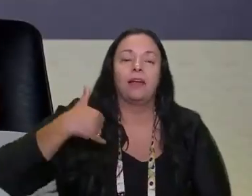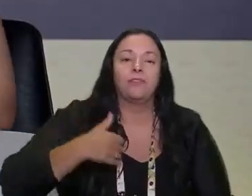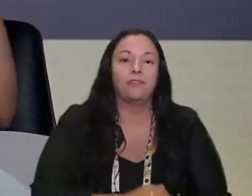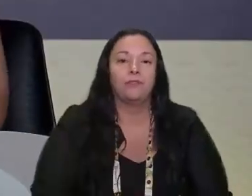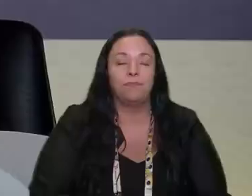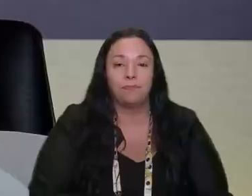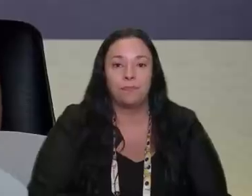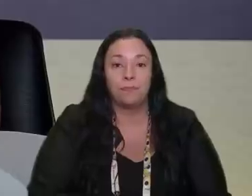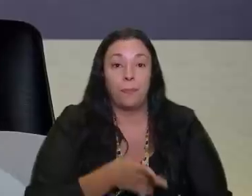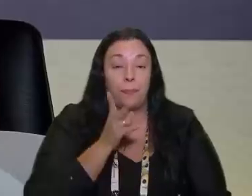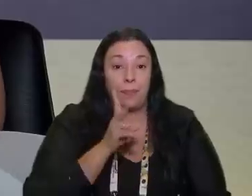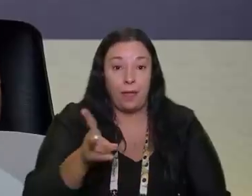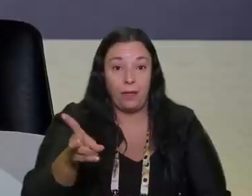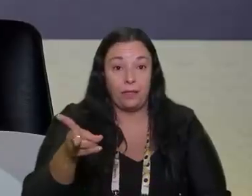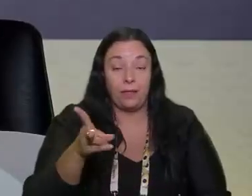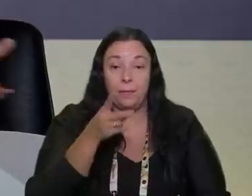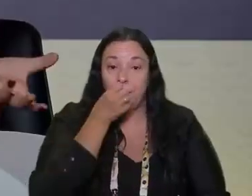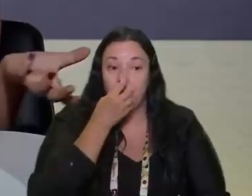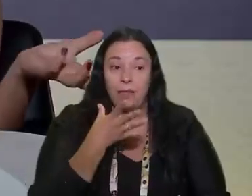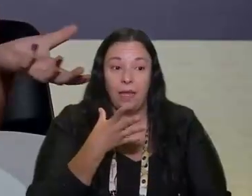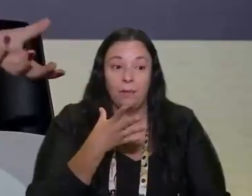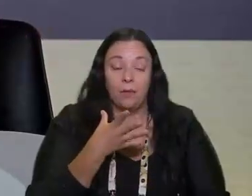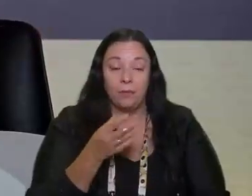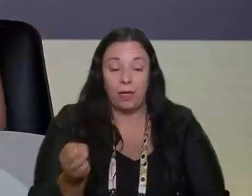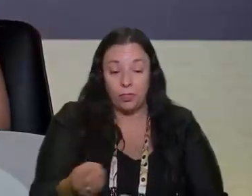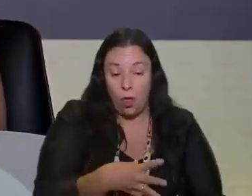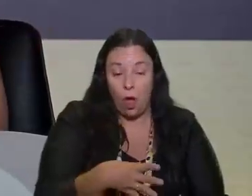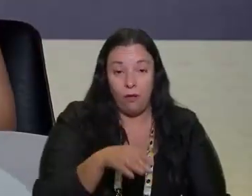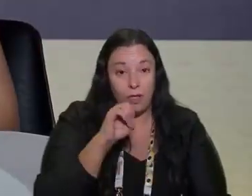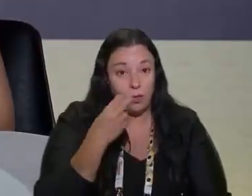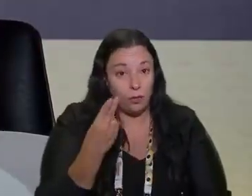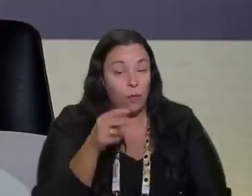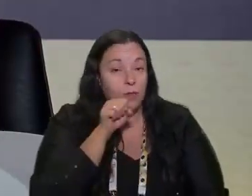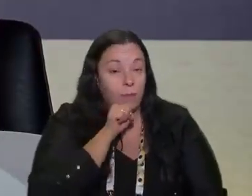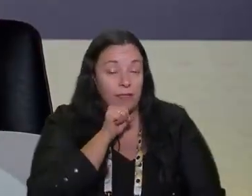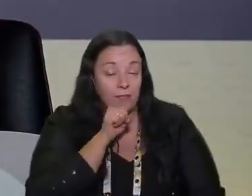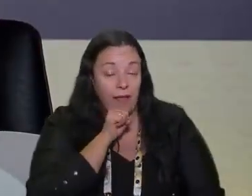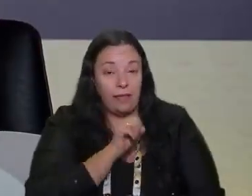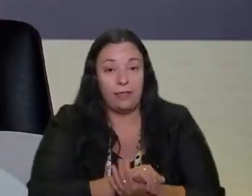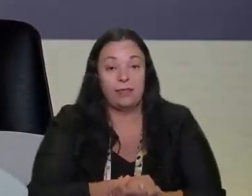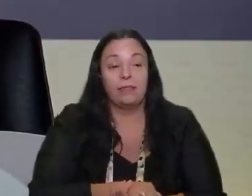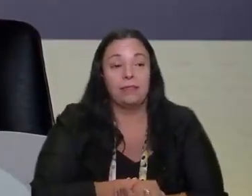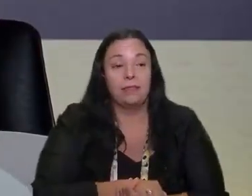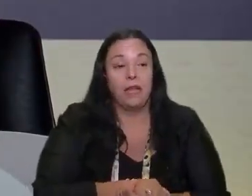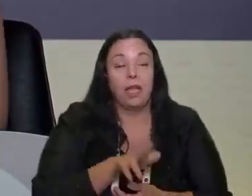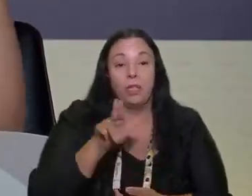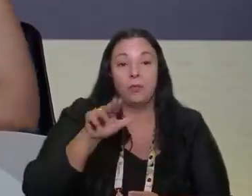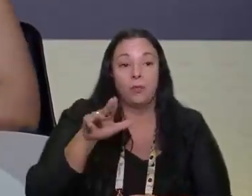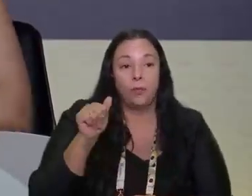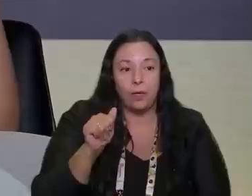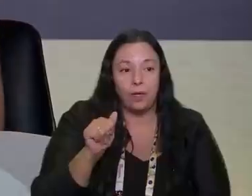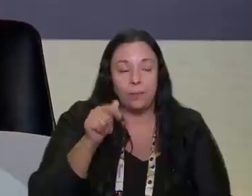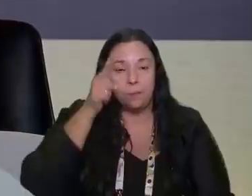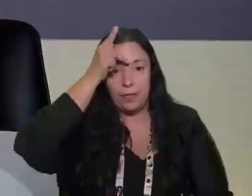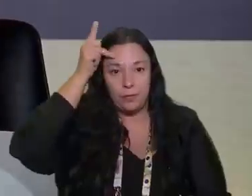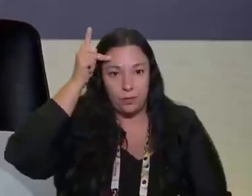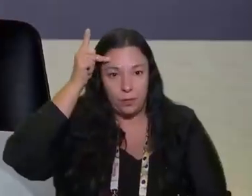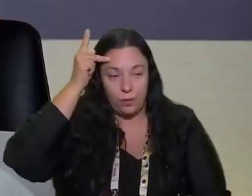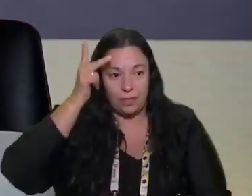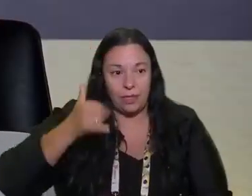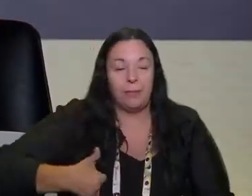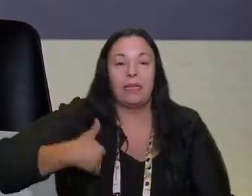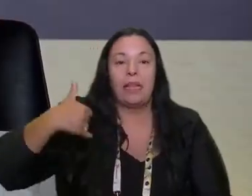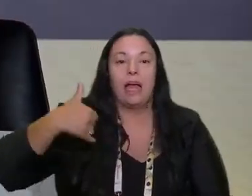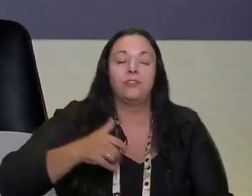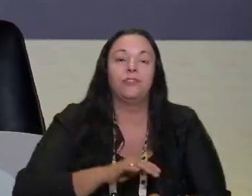E eu sempre me dei muito bem com pessoas muito mais novas ou muito mais velhas. Nunca com pessoas da minha idade. Agora é que eu estou começando a entrar mais